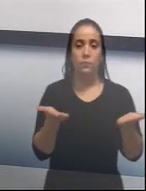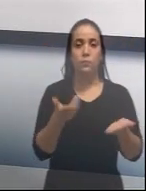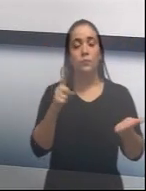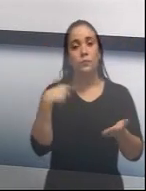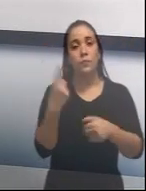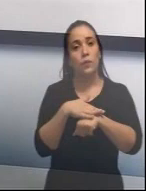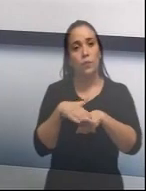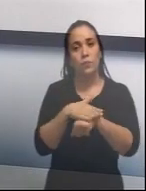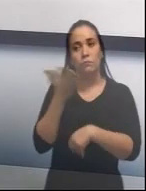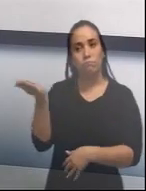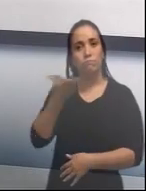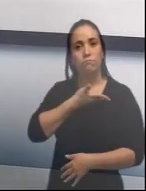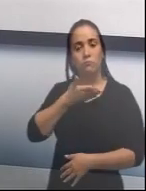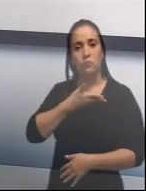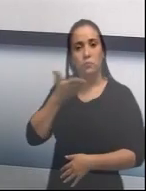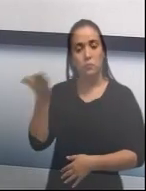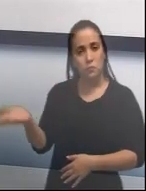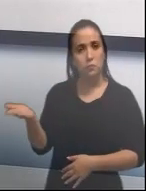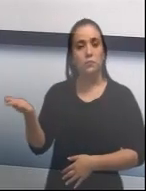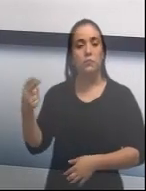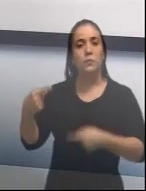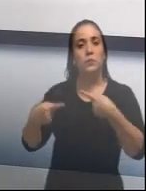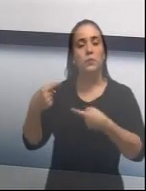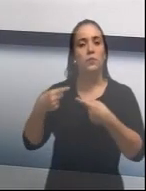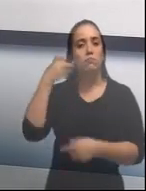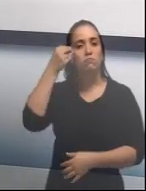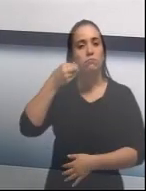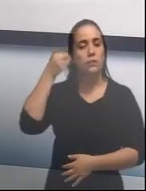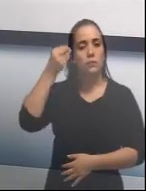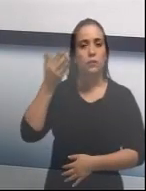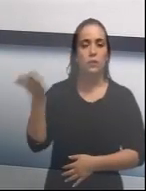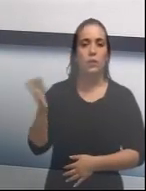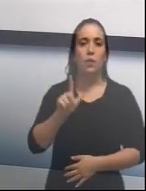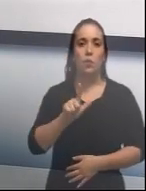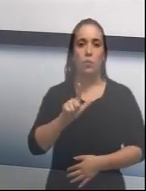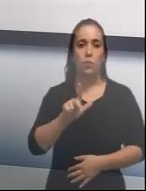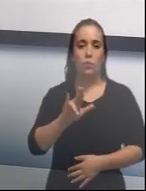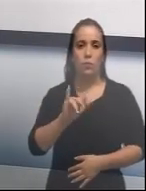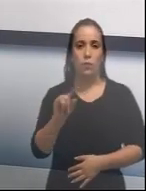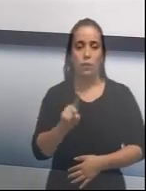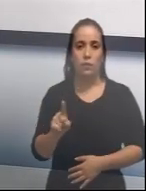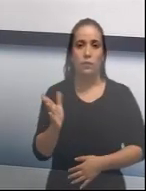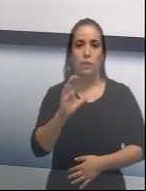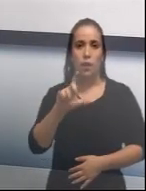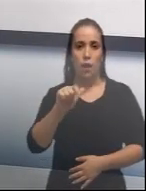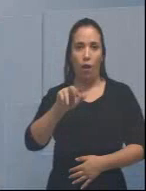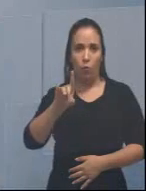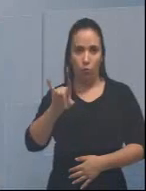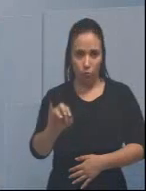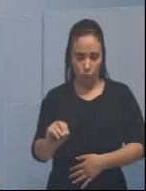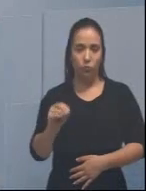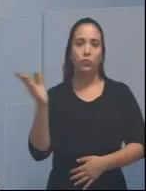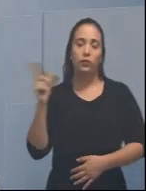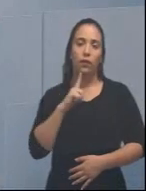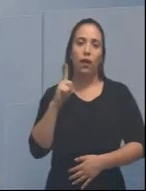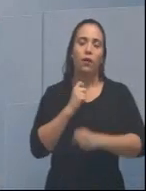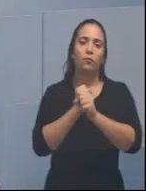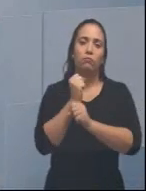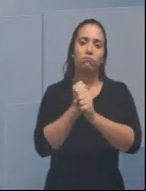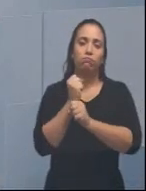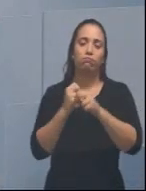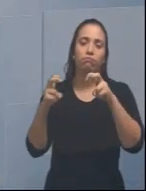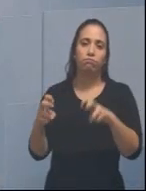vamos conversar com o meu companheiro aqui, meu consultor político, o Luiz Cláudio Barbosa, me acompanha aqui há muito